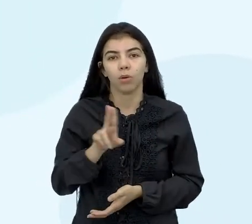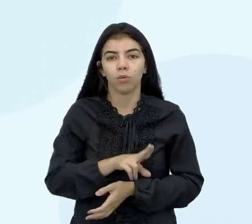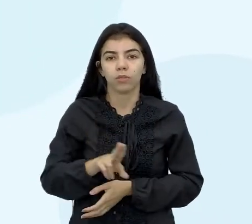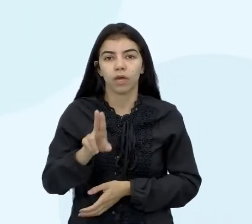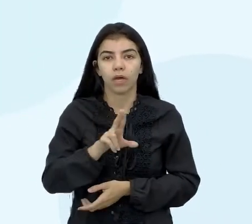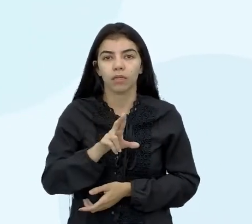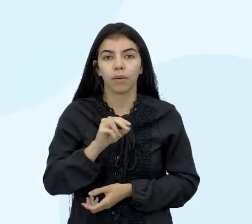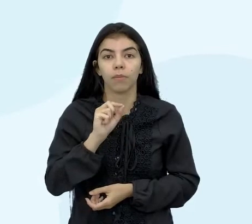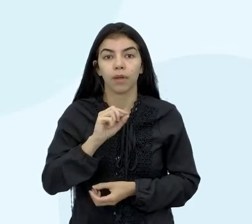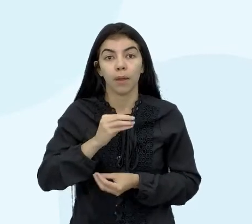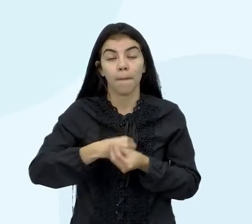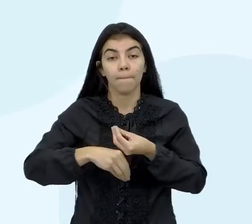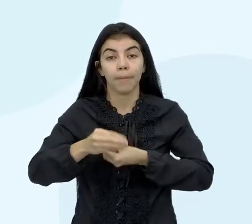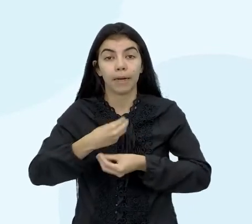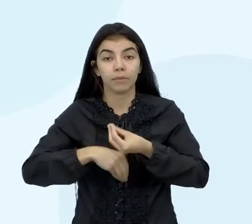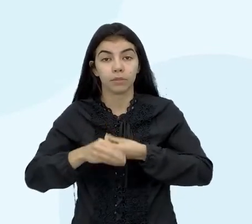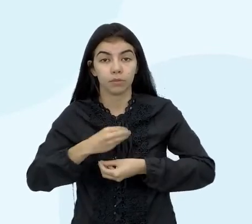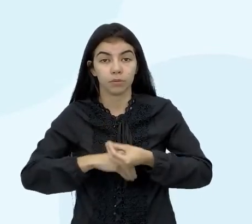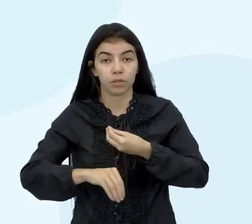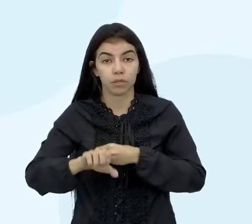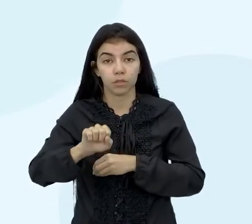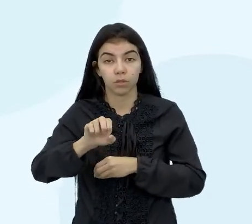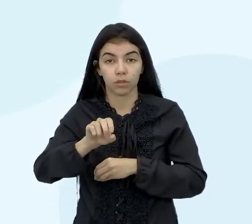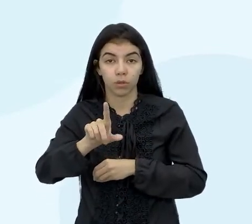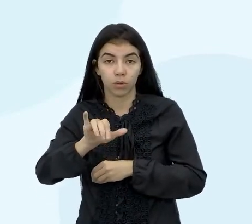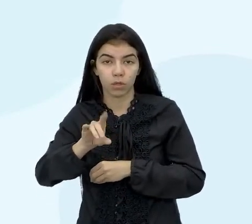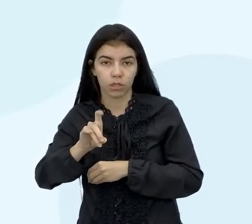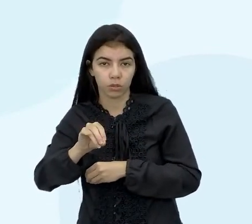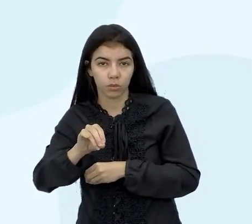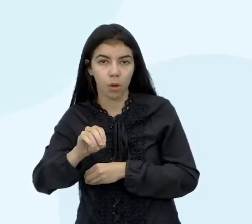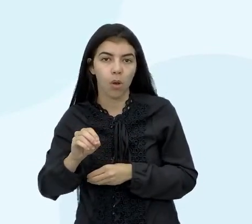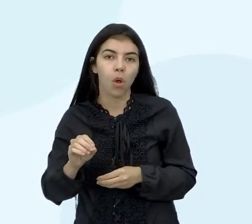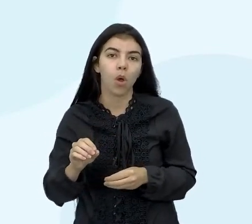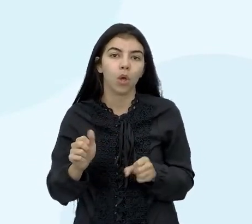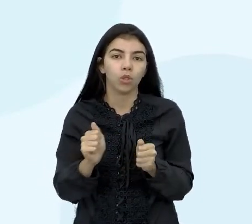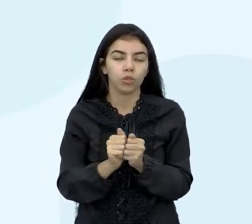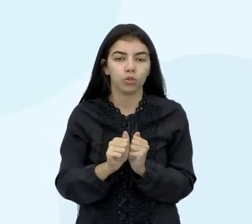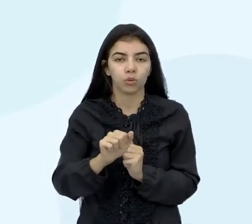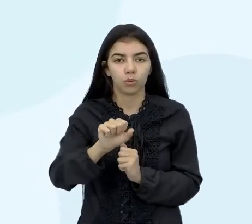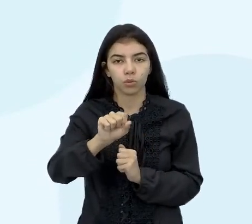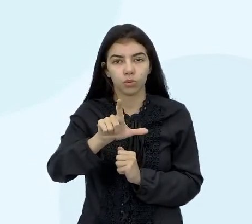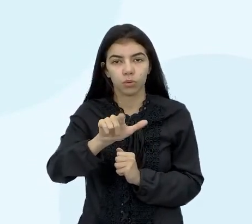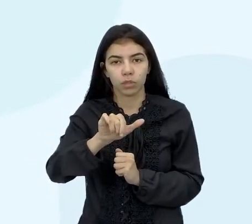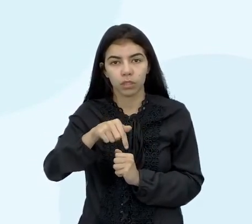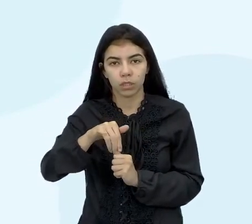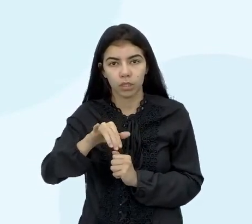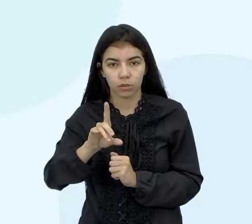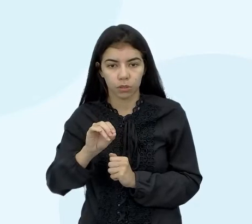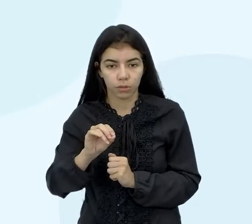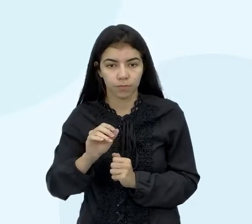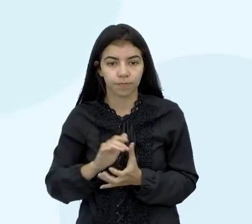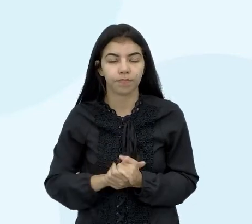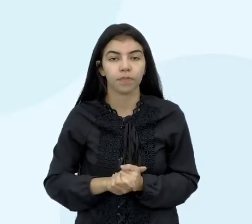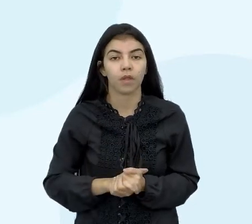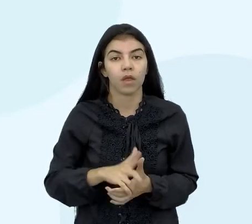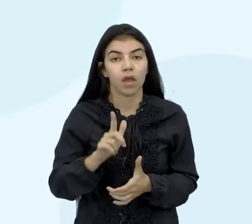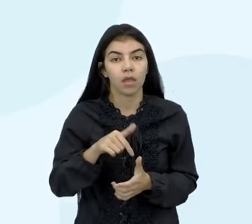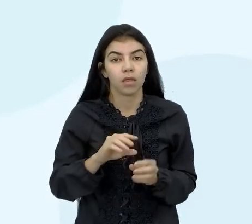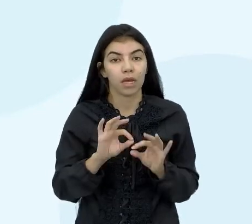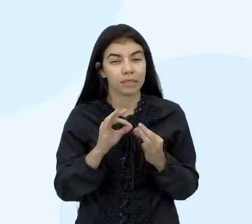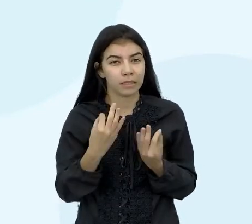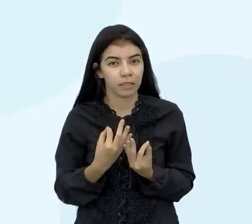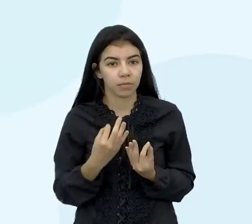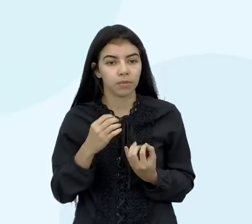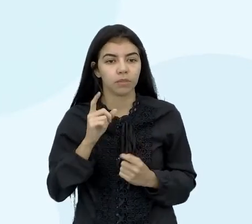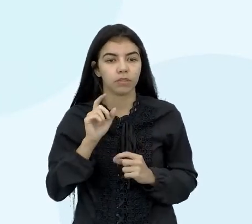para misturas de sólido com líquido, beleza? Bom, na filtração simples, a gente